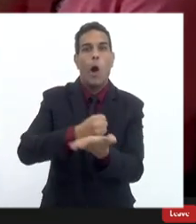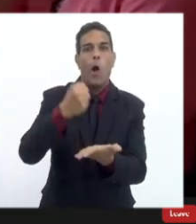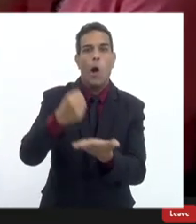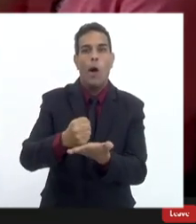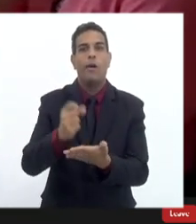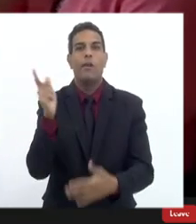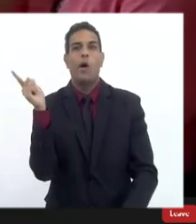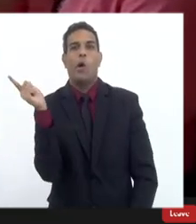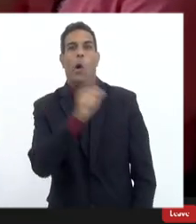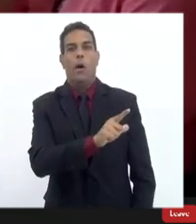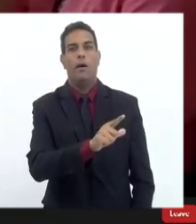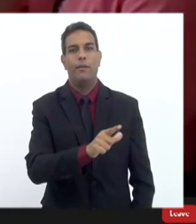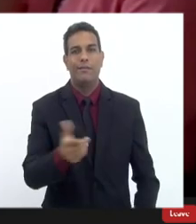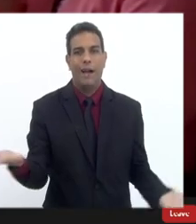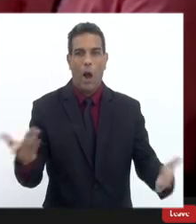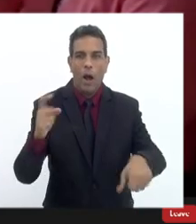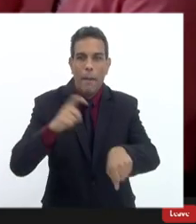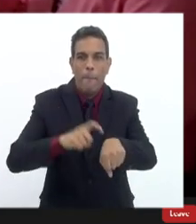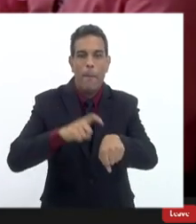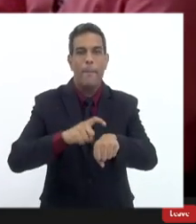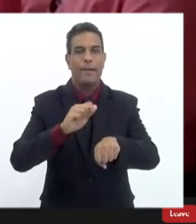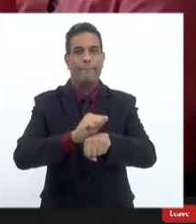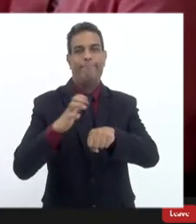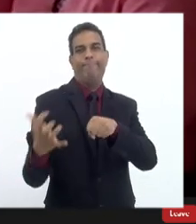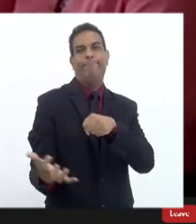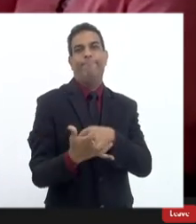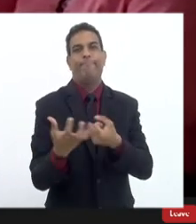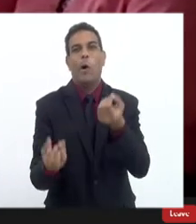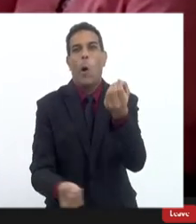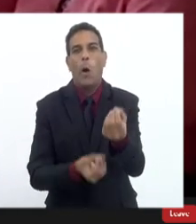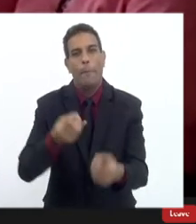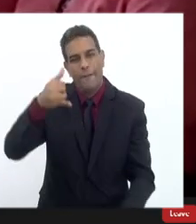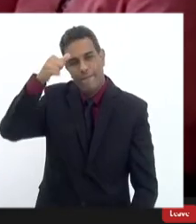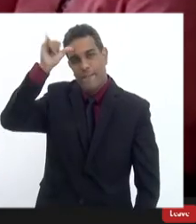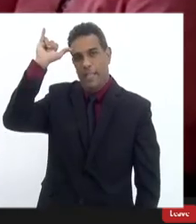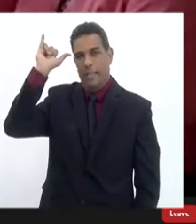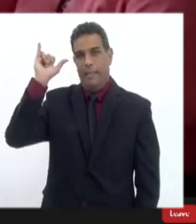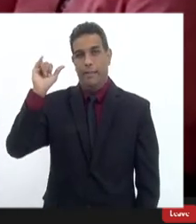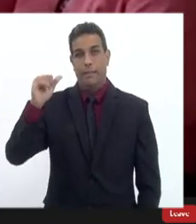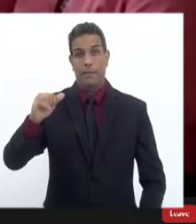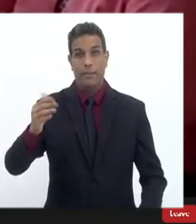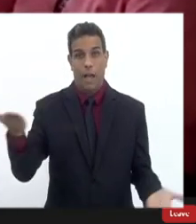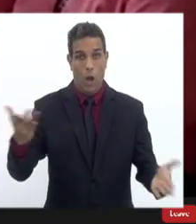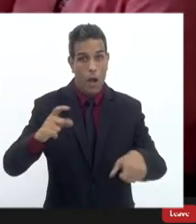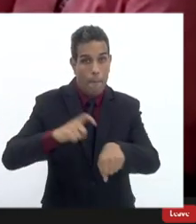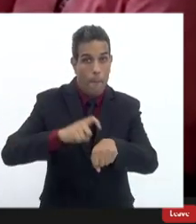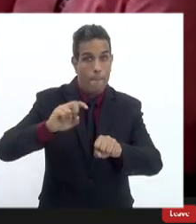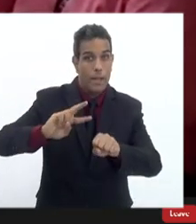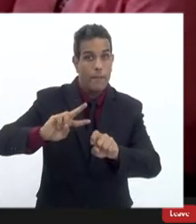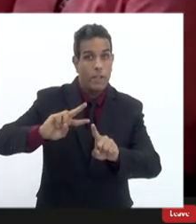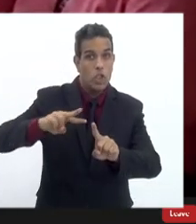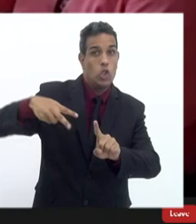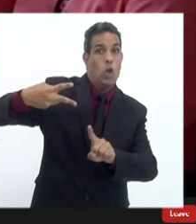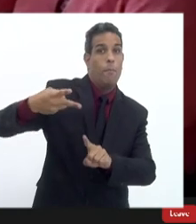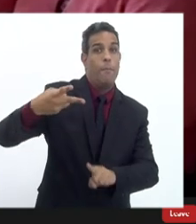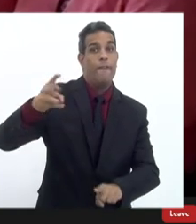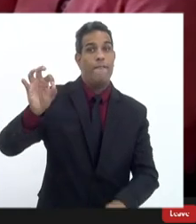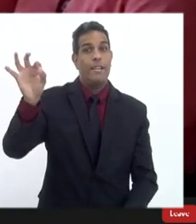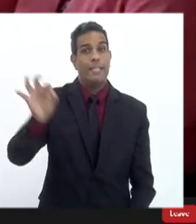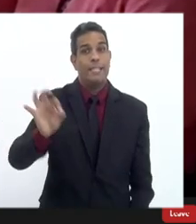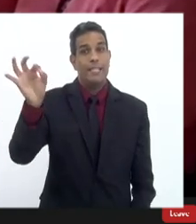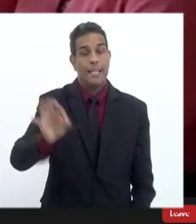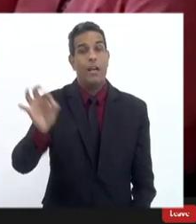atenda à atual realidade. E para agora a gente está aumentando em 25% o valor do